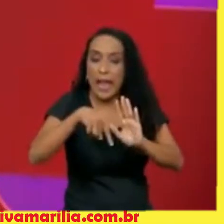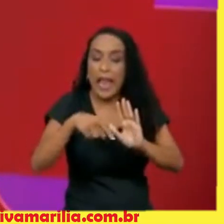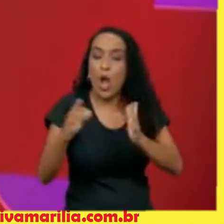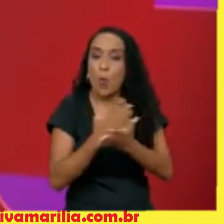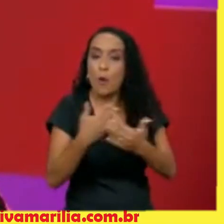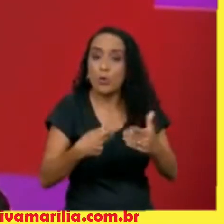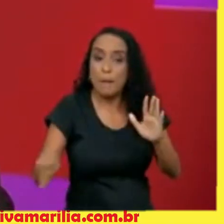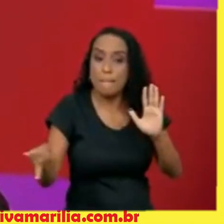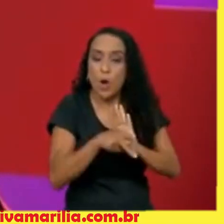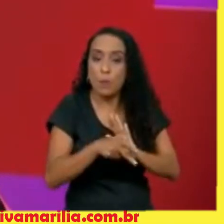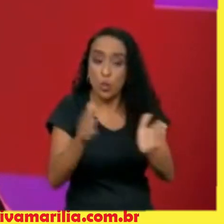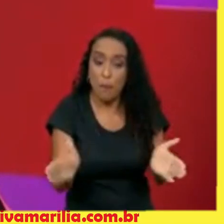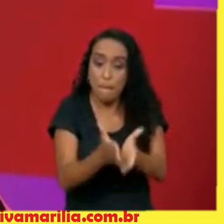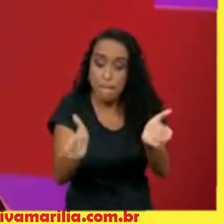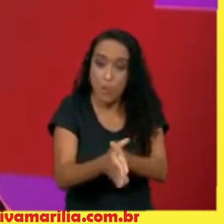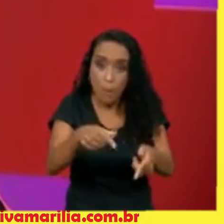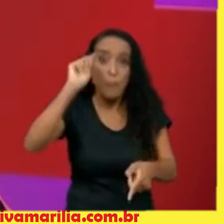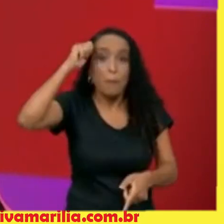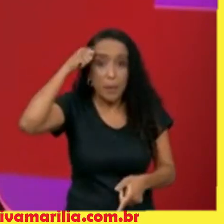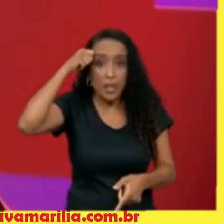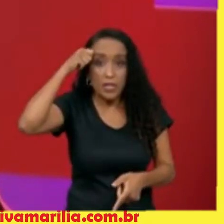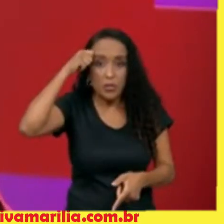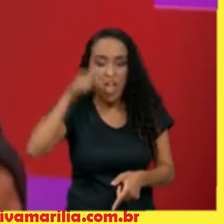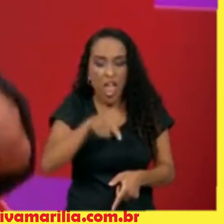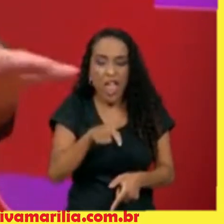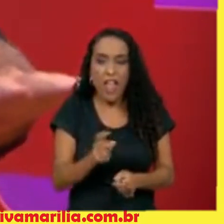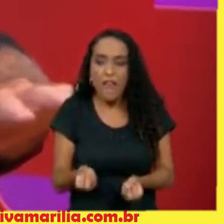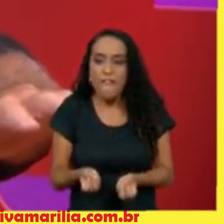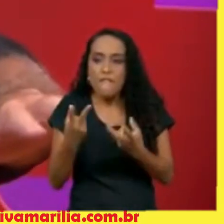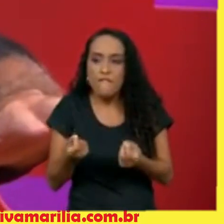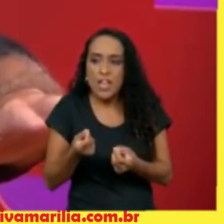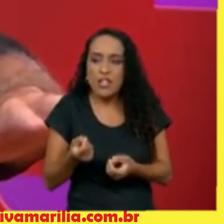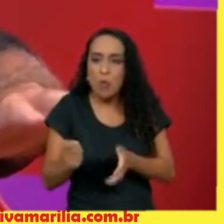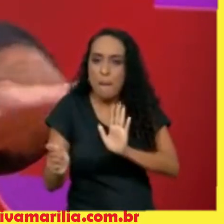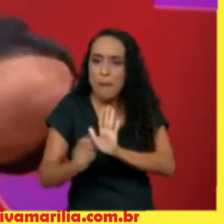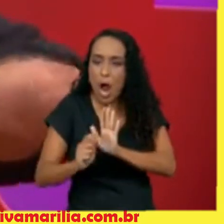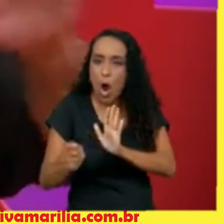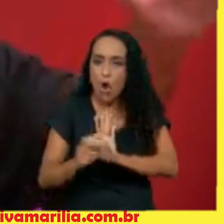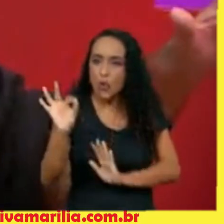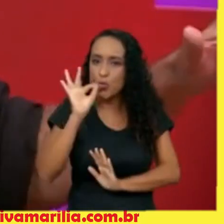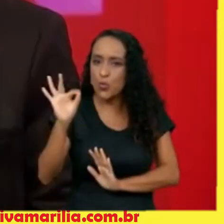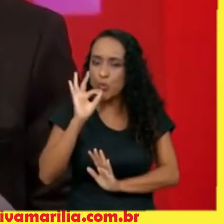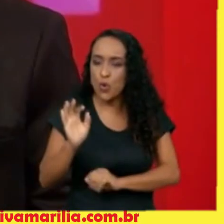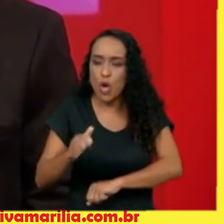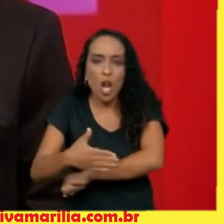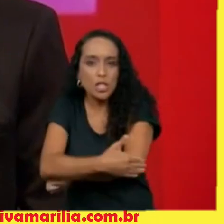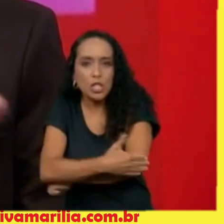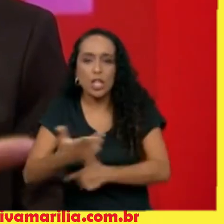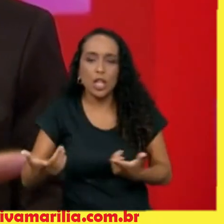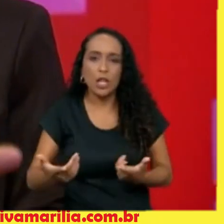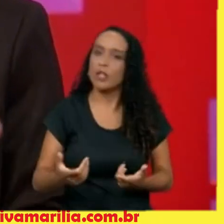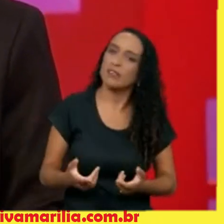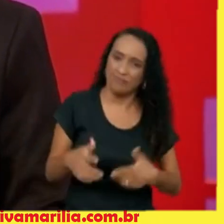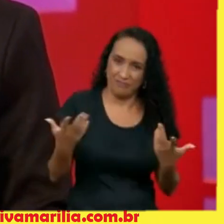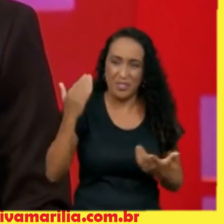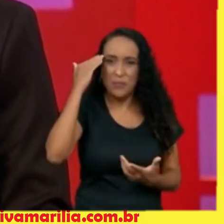e tal. É o cara que vai vender a trouxinha de maconha na esquina, não é Paulo Lema, entende? Claro. 40 bilhões, um rombo que a